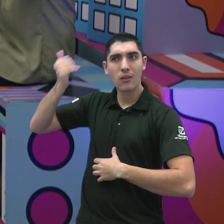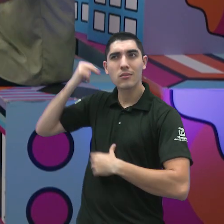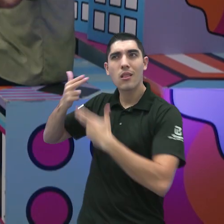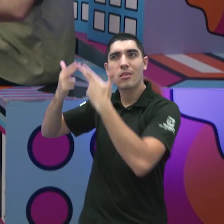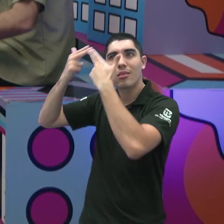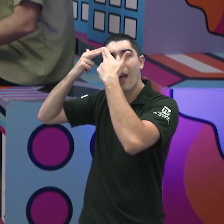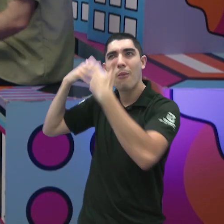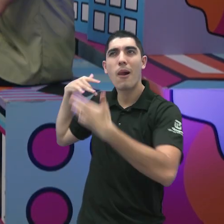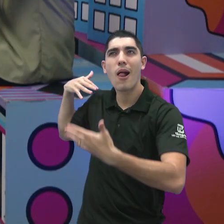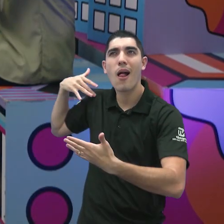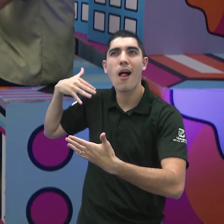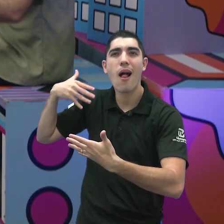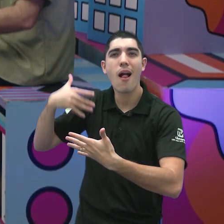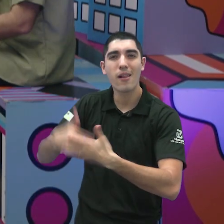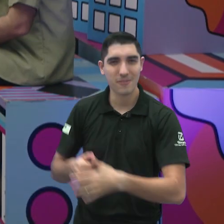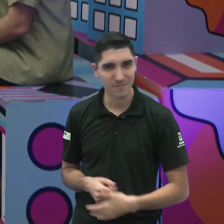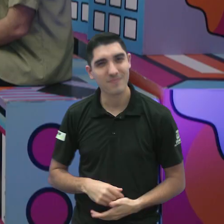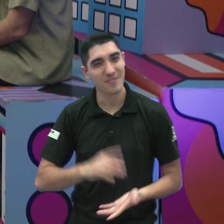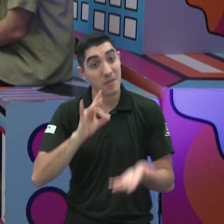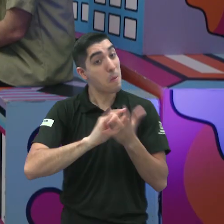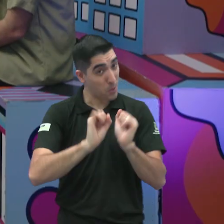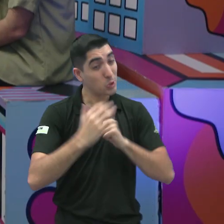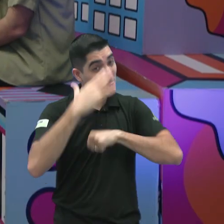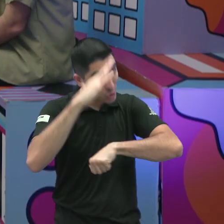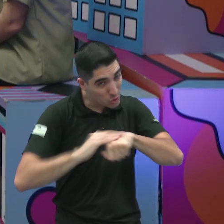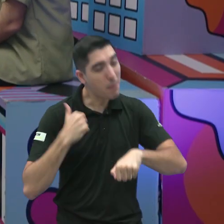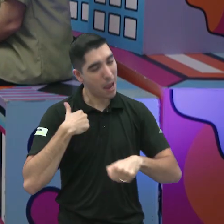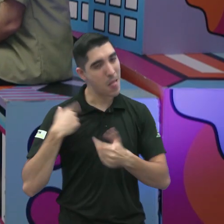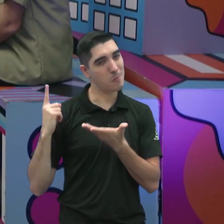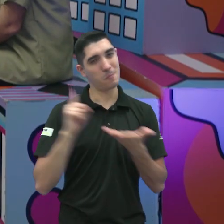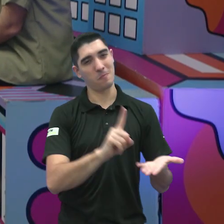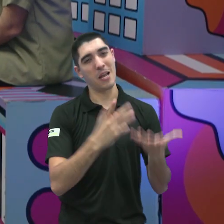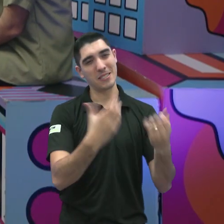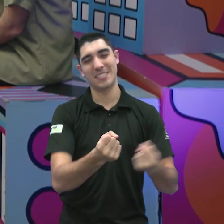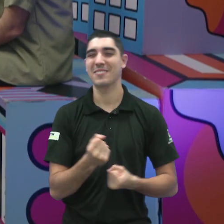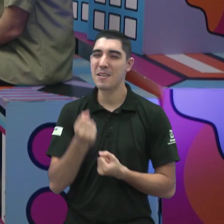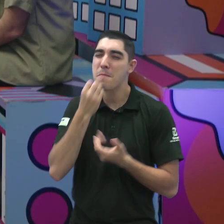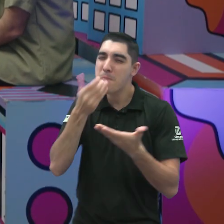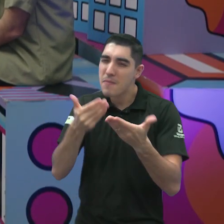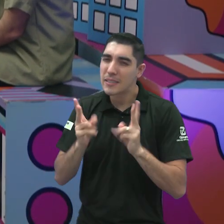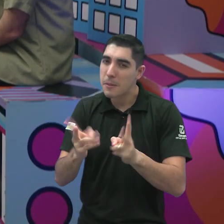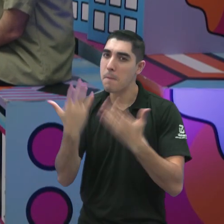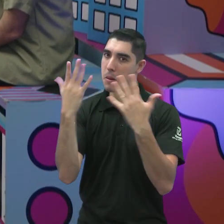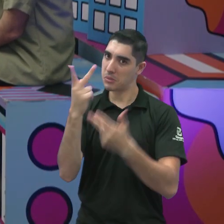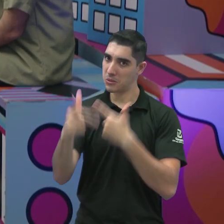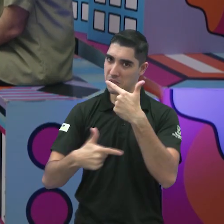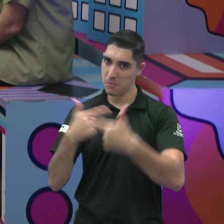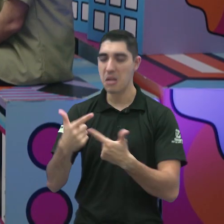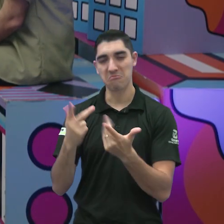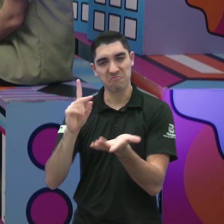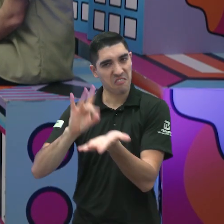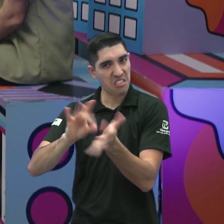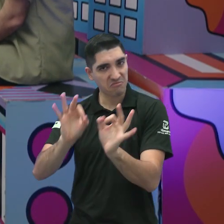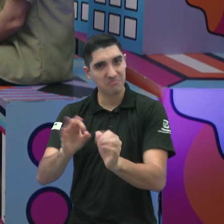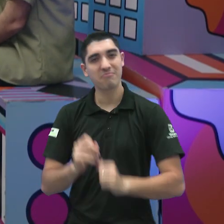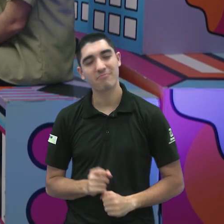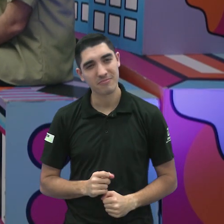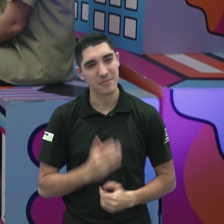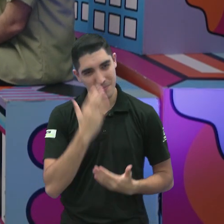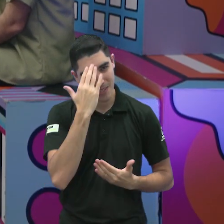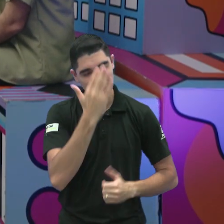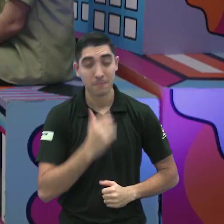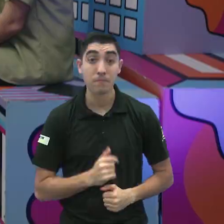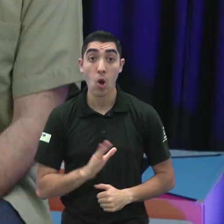a gente passou durante esses 30 aí. Pode me chamar que eu venho. Muito bem-vinda sempre, Obrigada, tá? Parabéns queridos. pelo seu trabalho, tá?